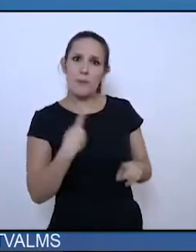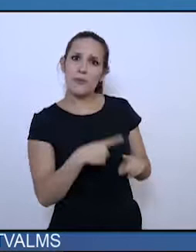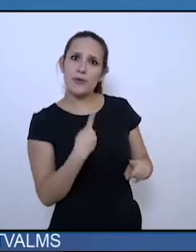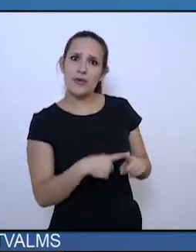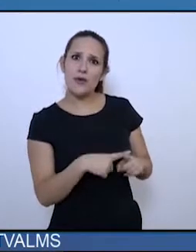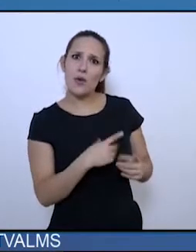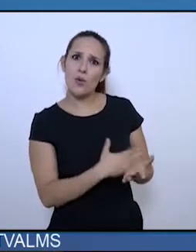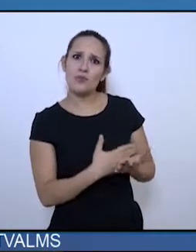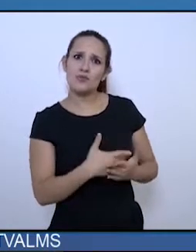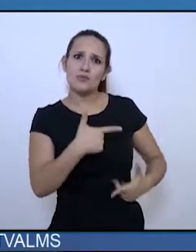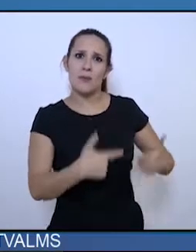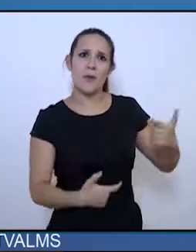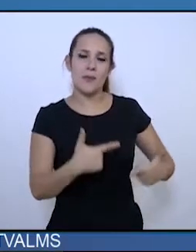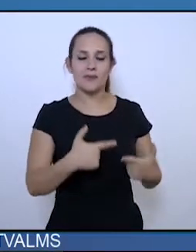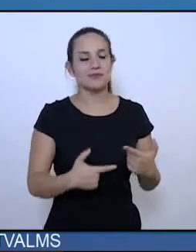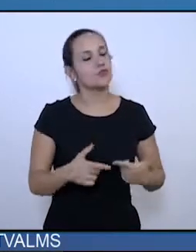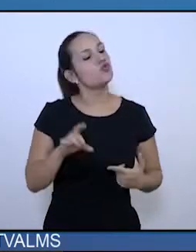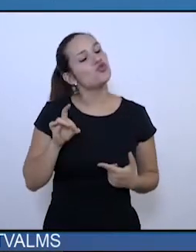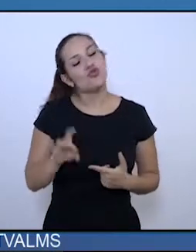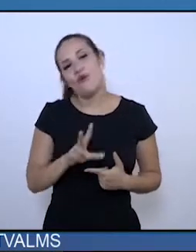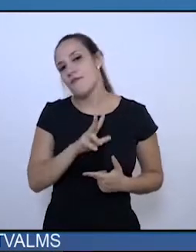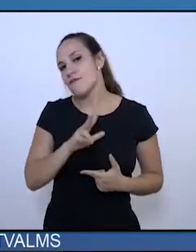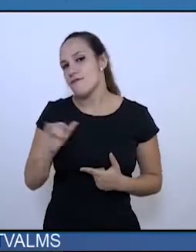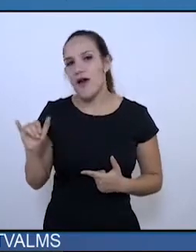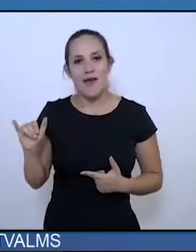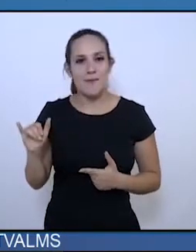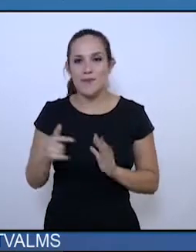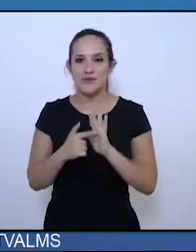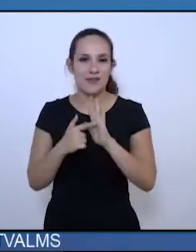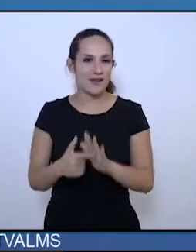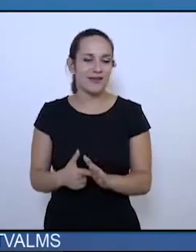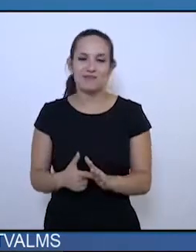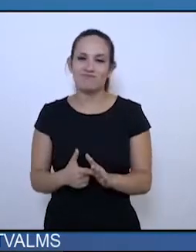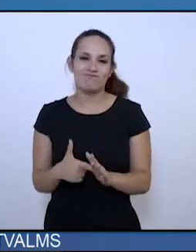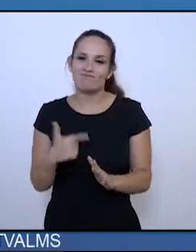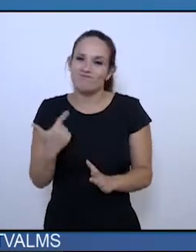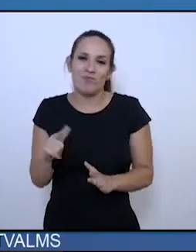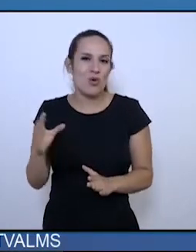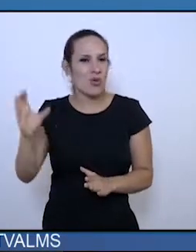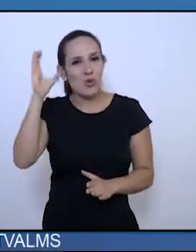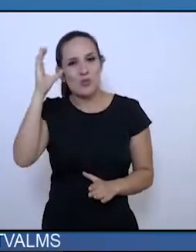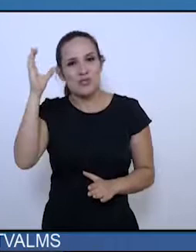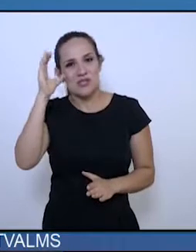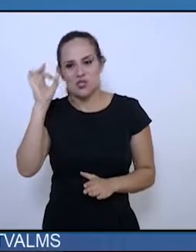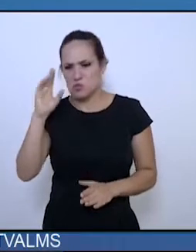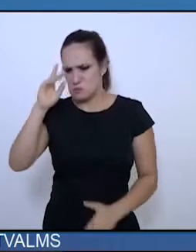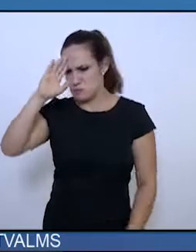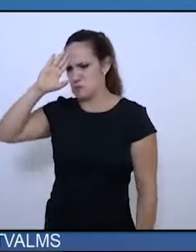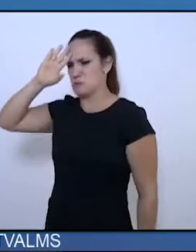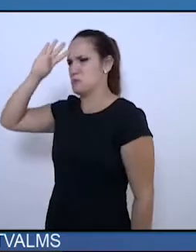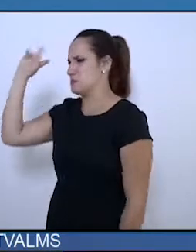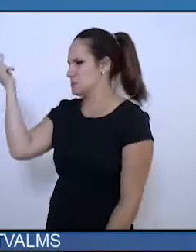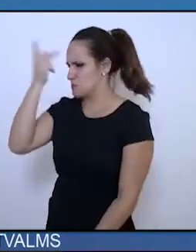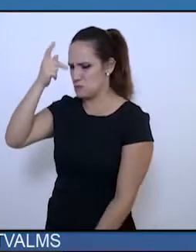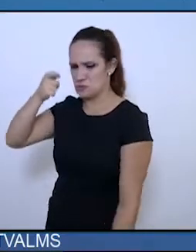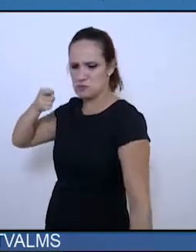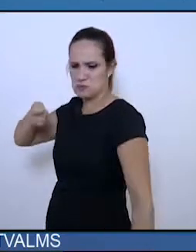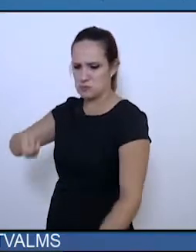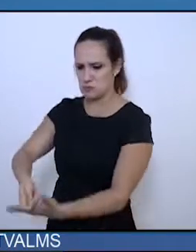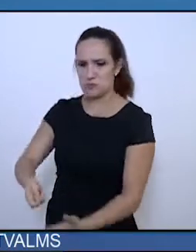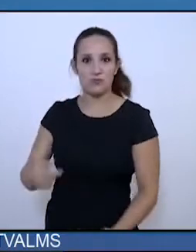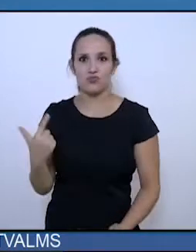social, apenas se consagrará a irracionalidade da ação pela ação, com o emprego de